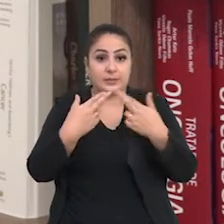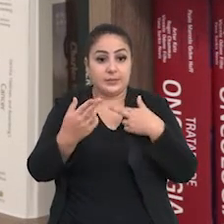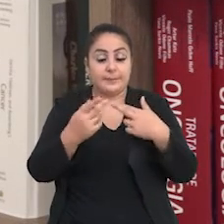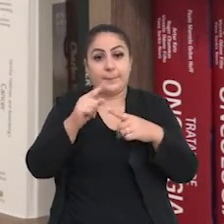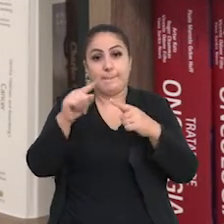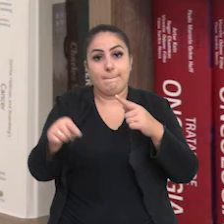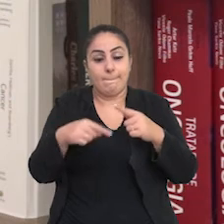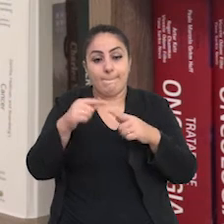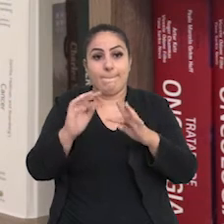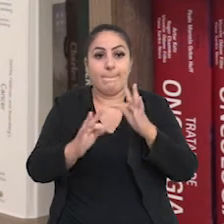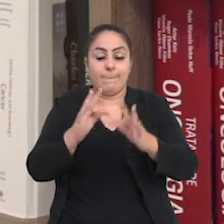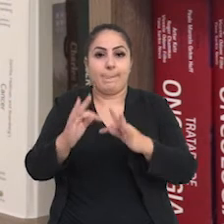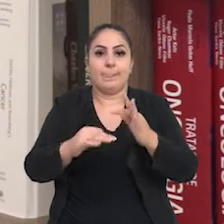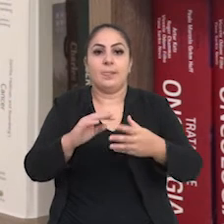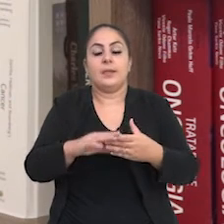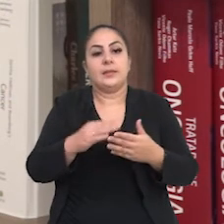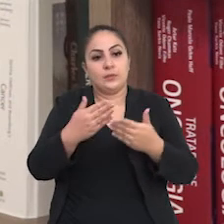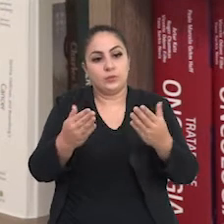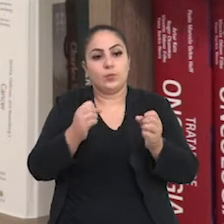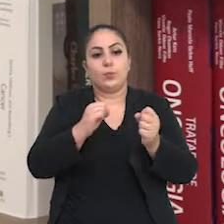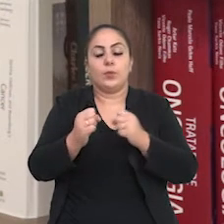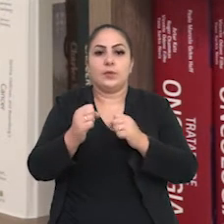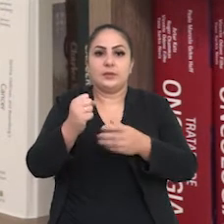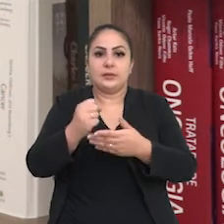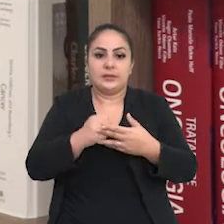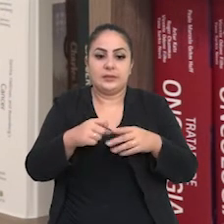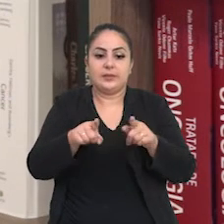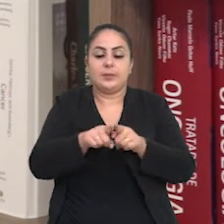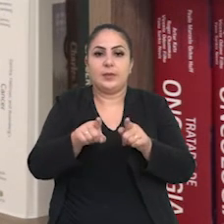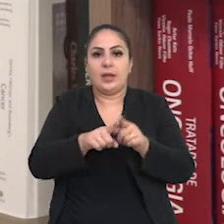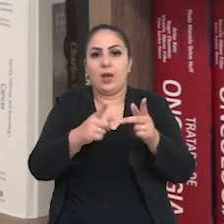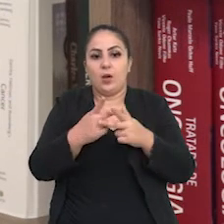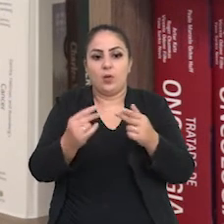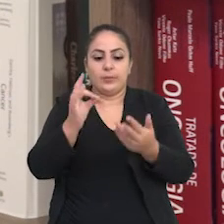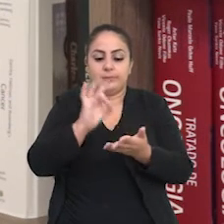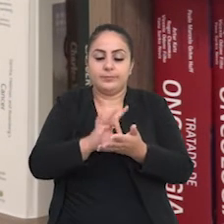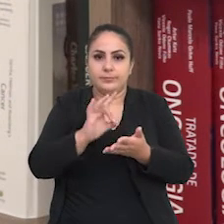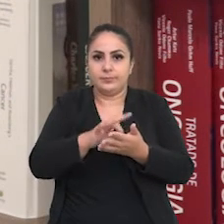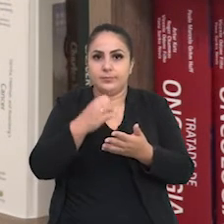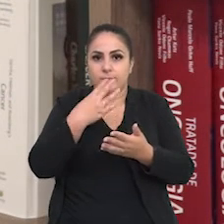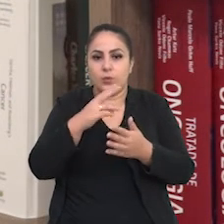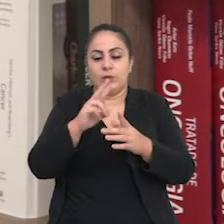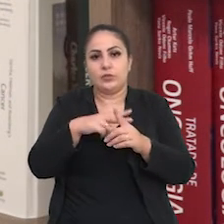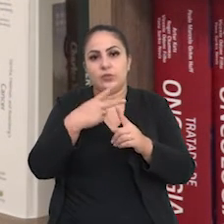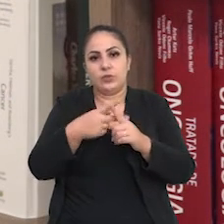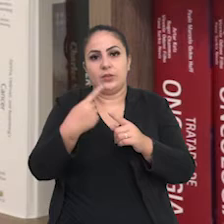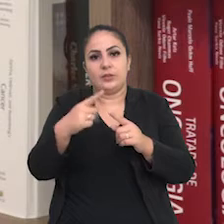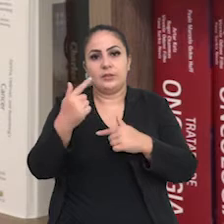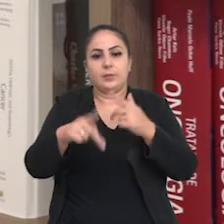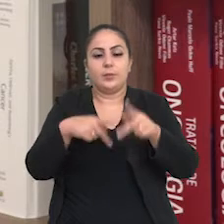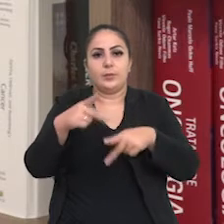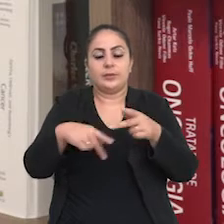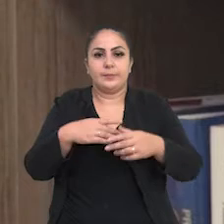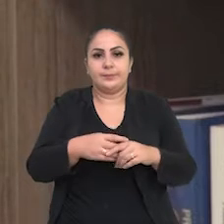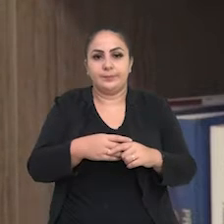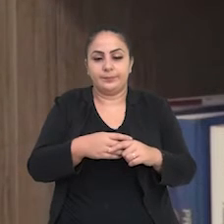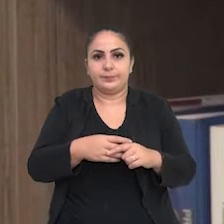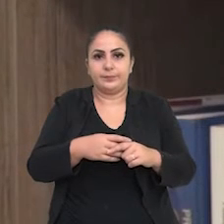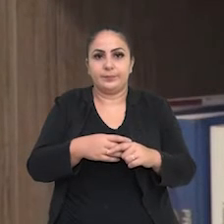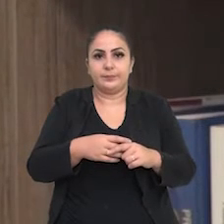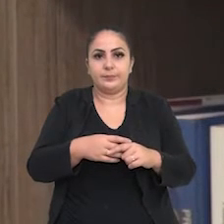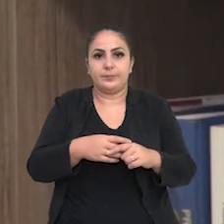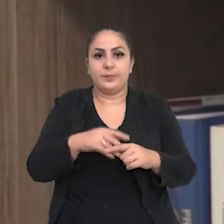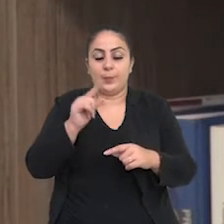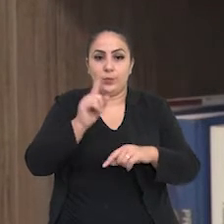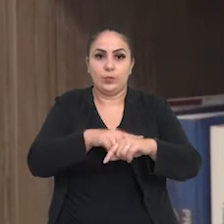relação ao ciclo do tratamento, isso pode trazer alguma eficácia adicional nessa população.